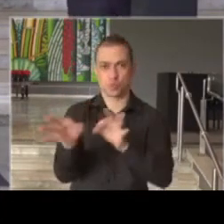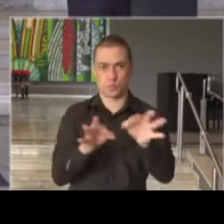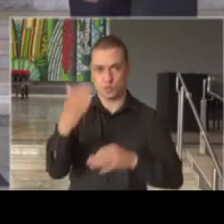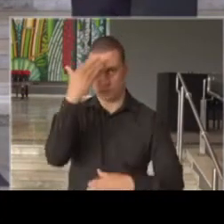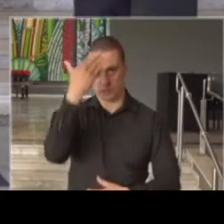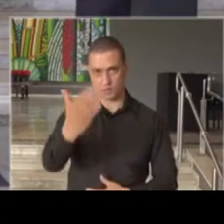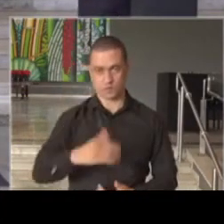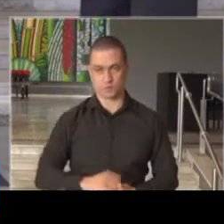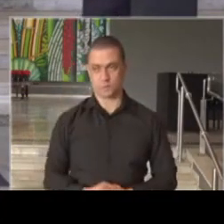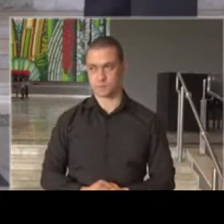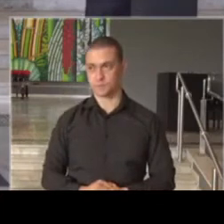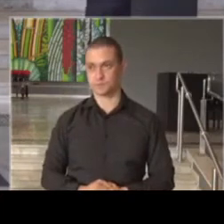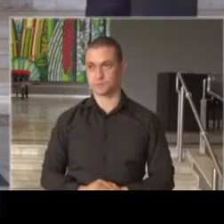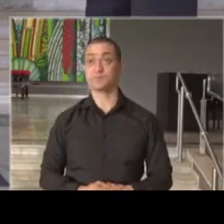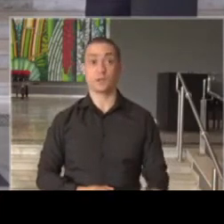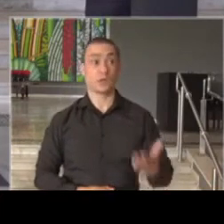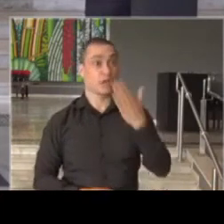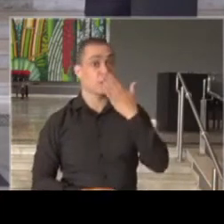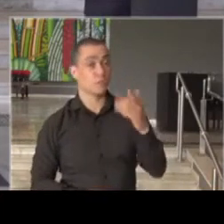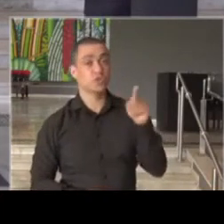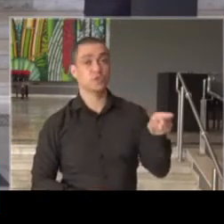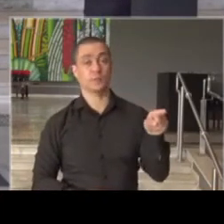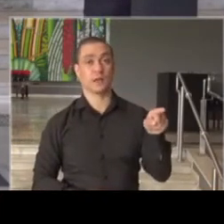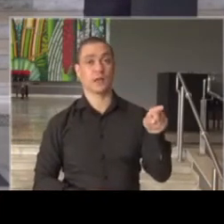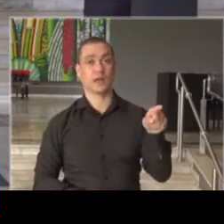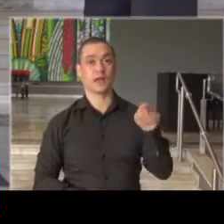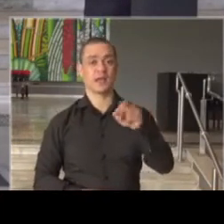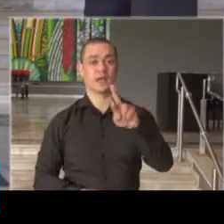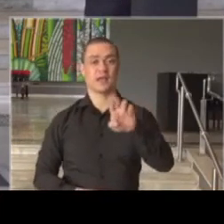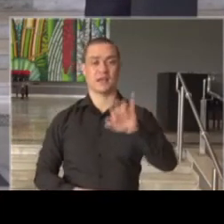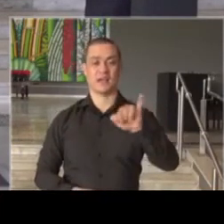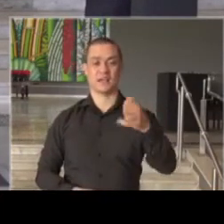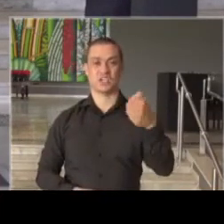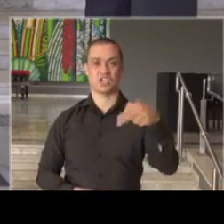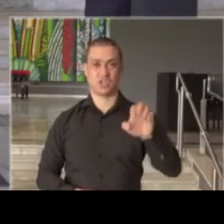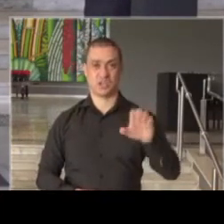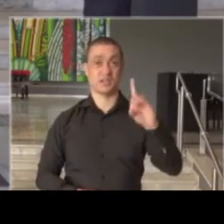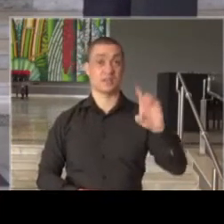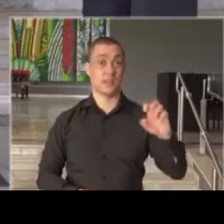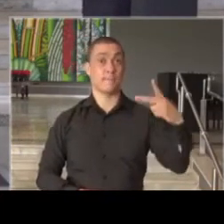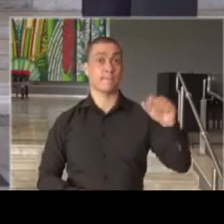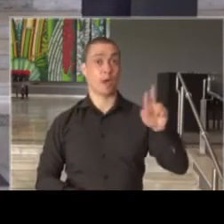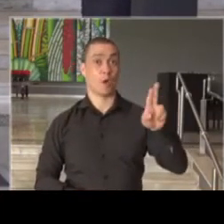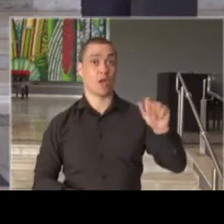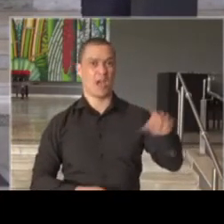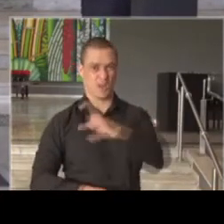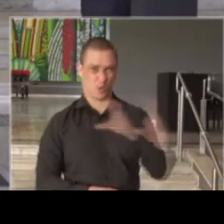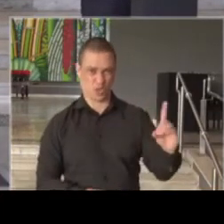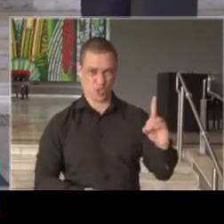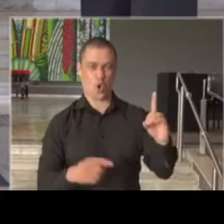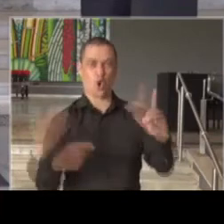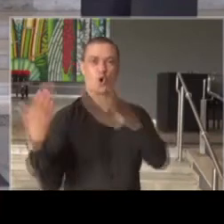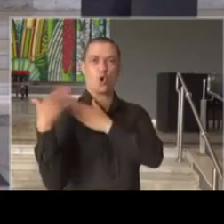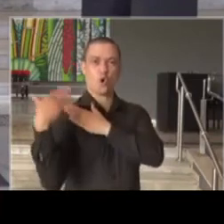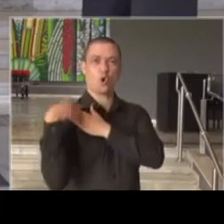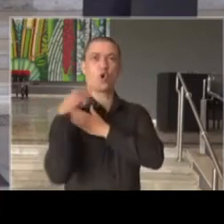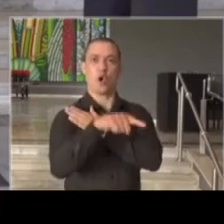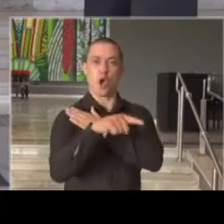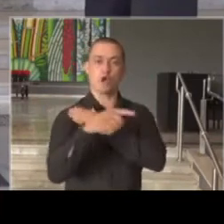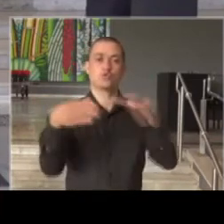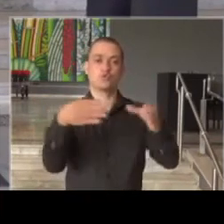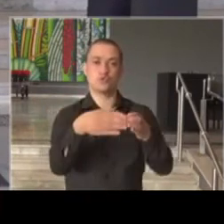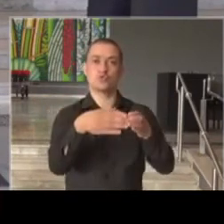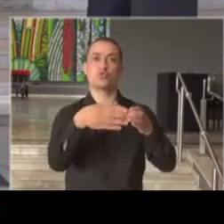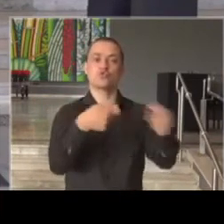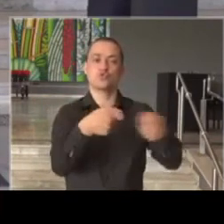Obrigada. Vou pedir, então, para a nossa Regiane de Paula, que é a coordenadora e responsável pelo Centro de Doenças da